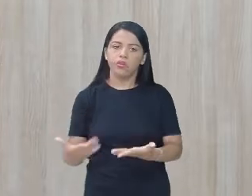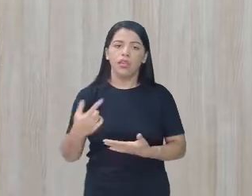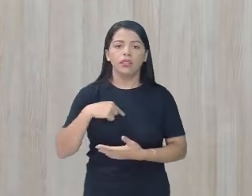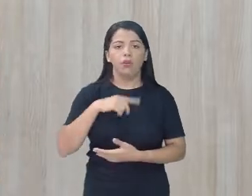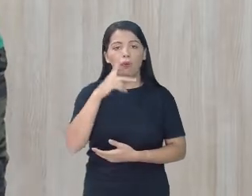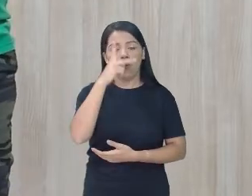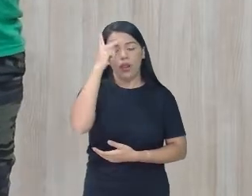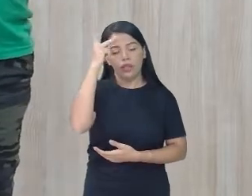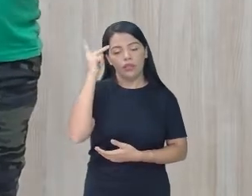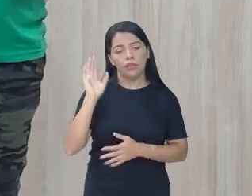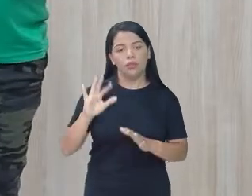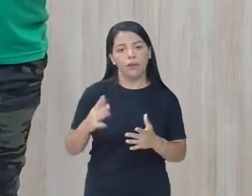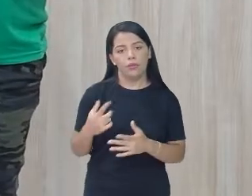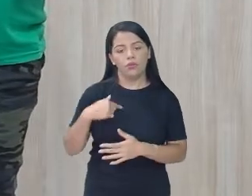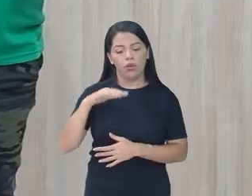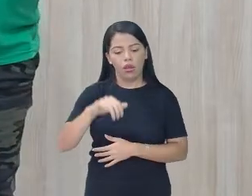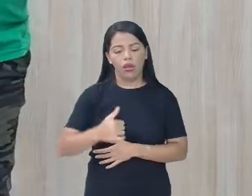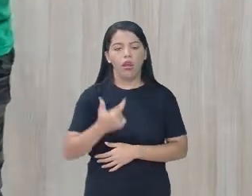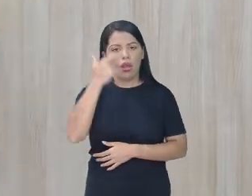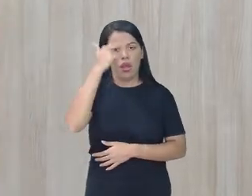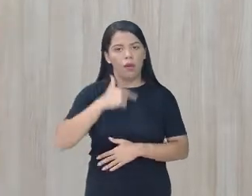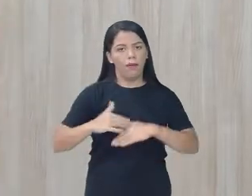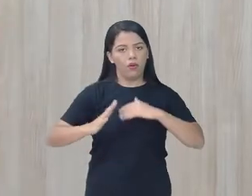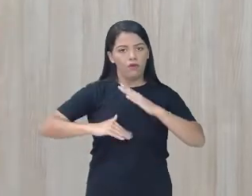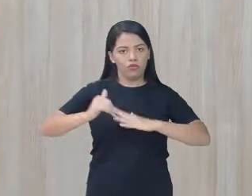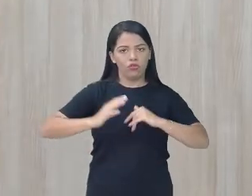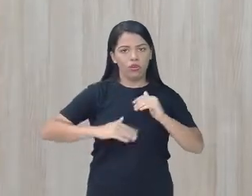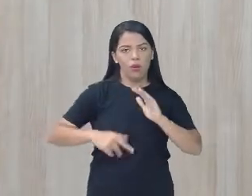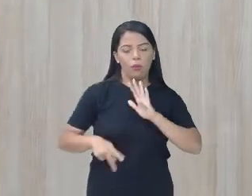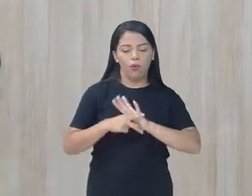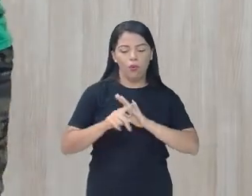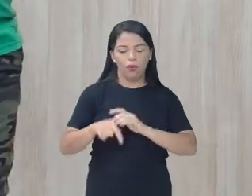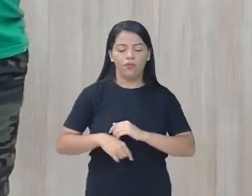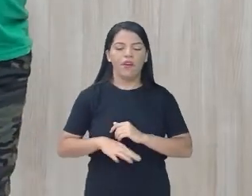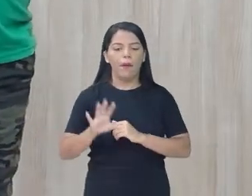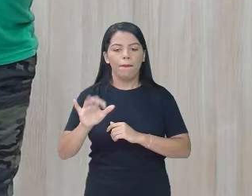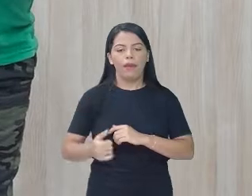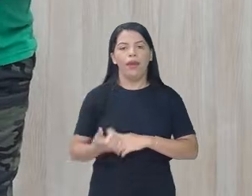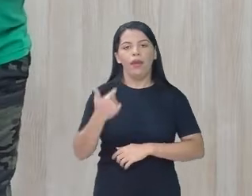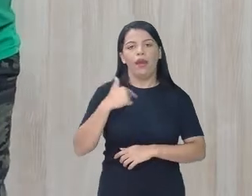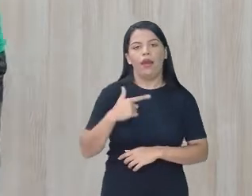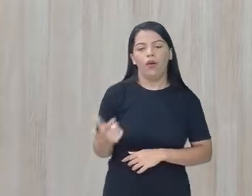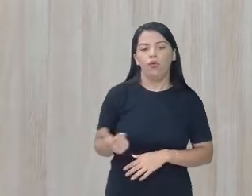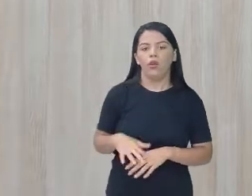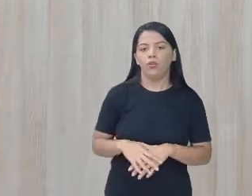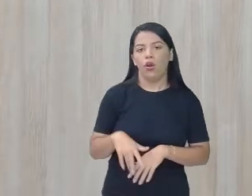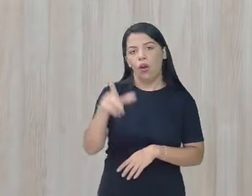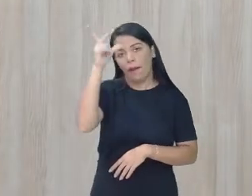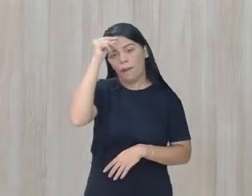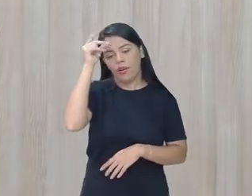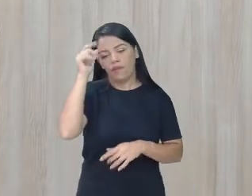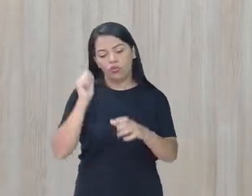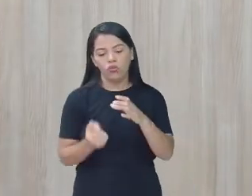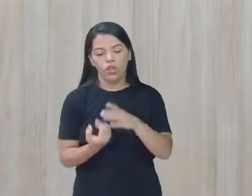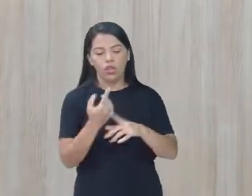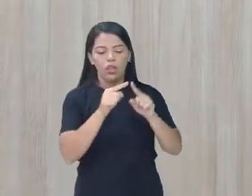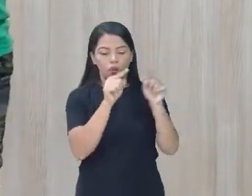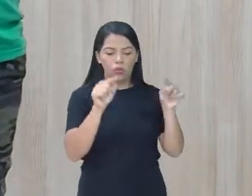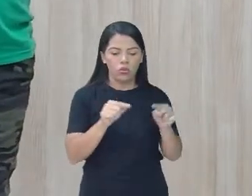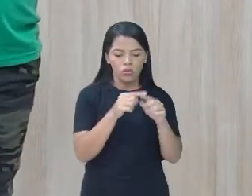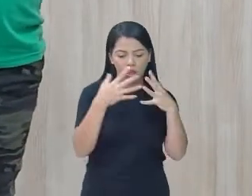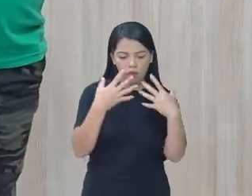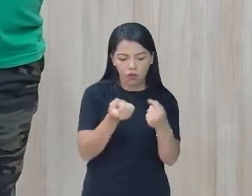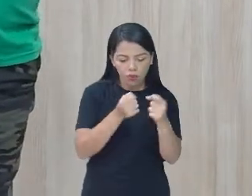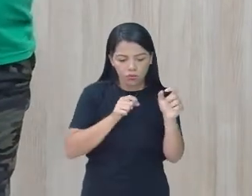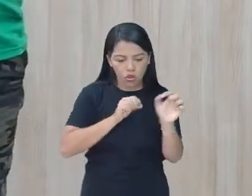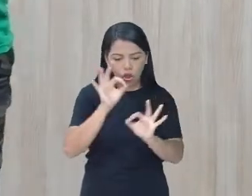na cidade que está meio desocupada. Aí o paisagista, né, a prefeitura lança um projeto ali e vamos reorganizar aquele